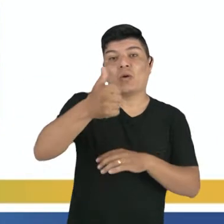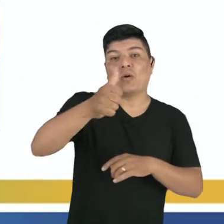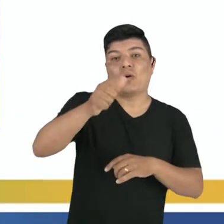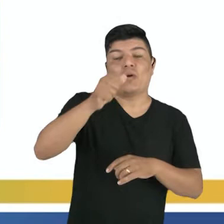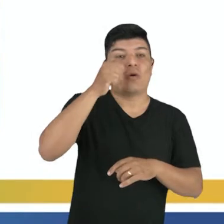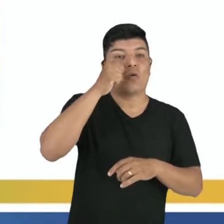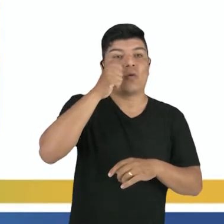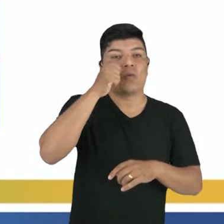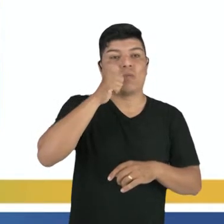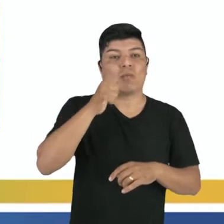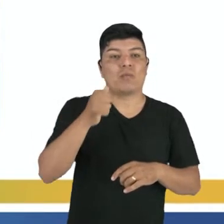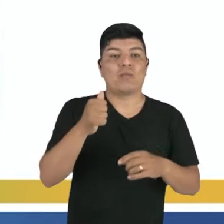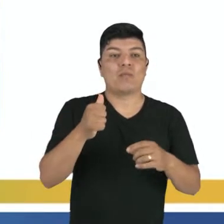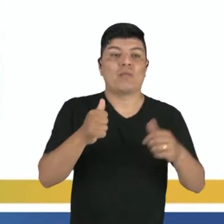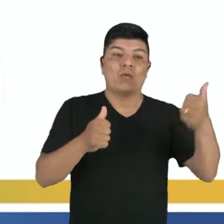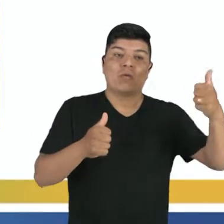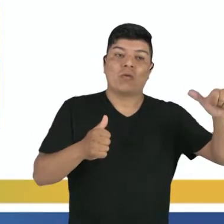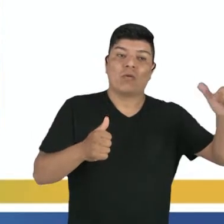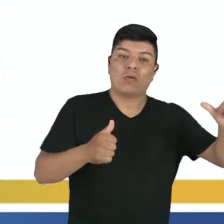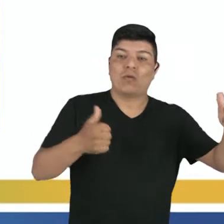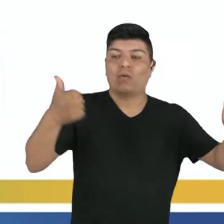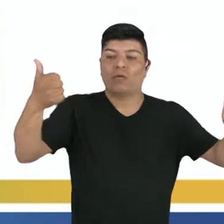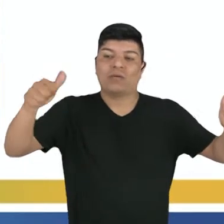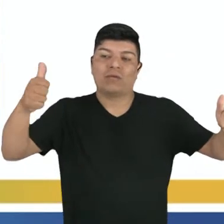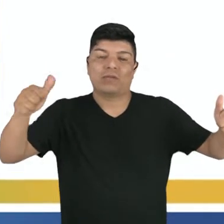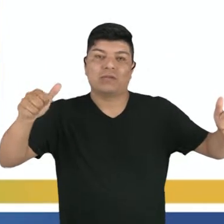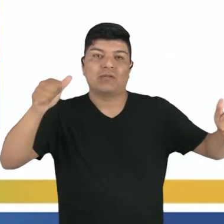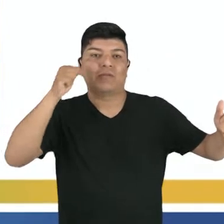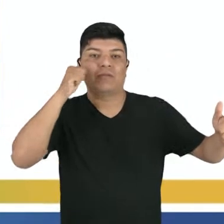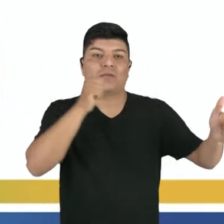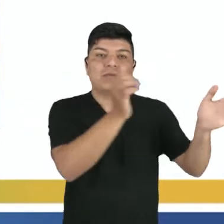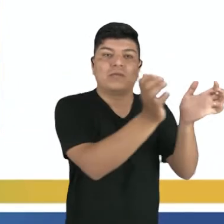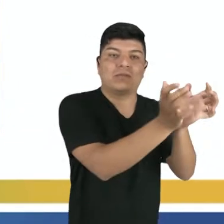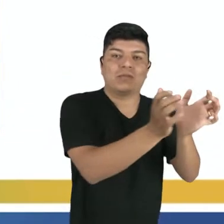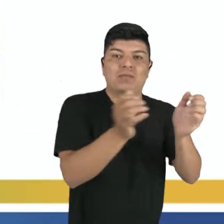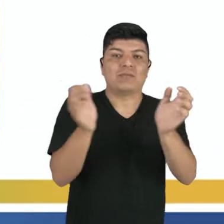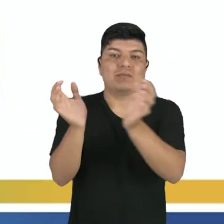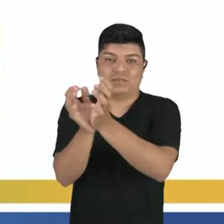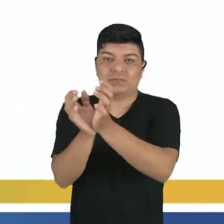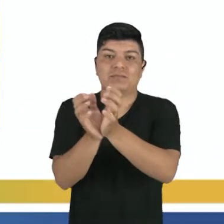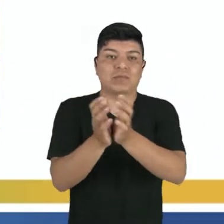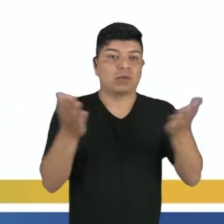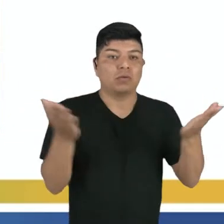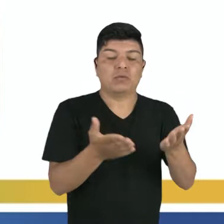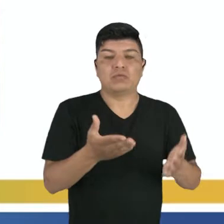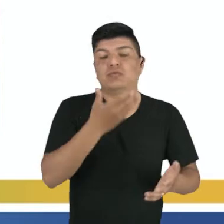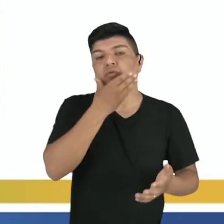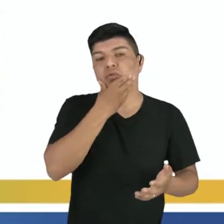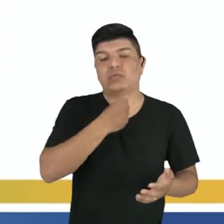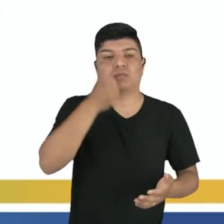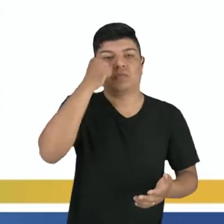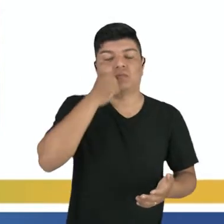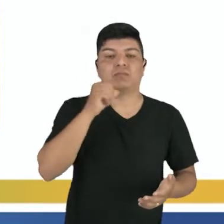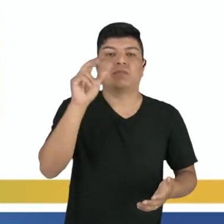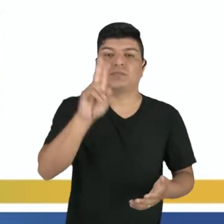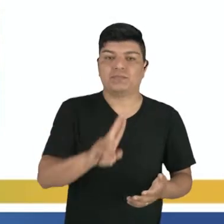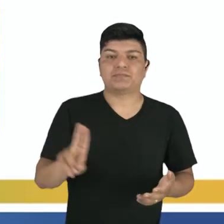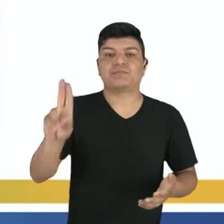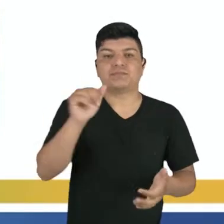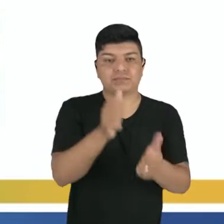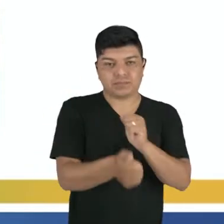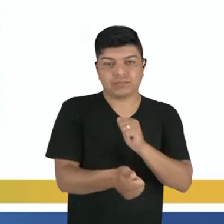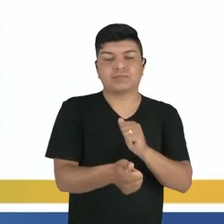mulheres de cada lado hoje é um esporte que é jogado tanto por homens quanto por mulheres o